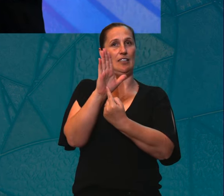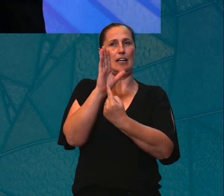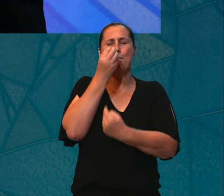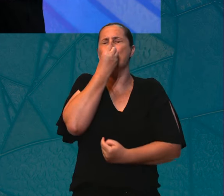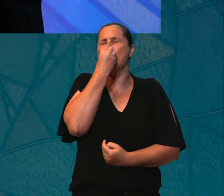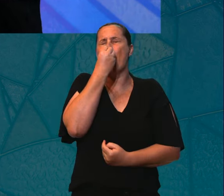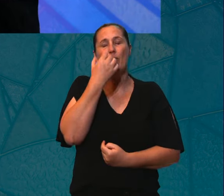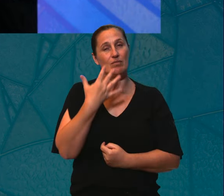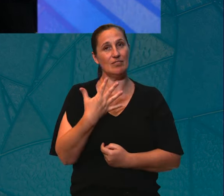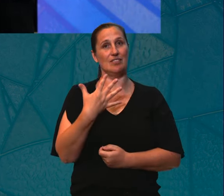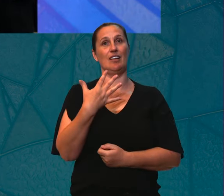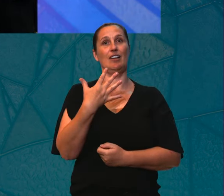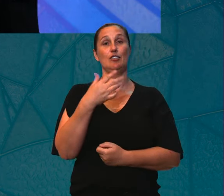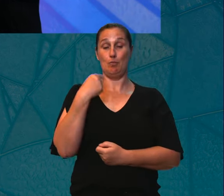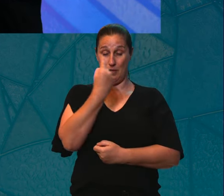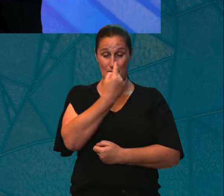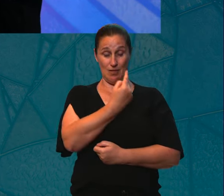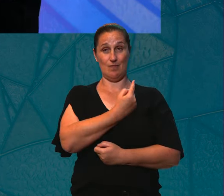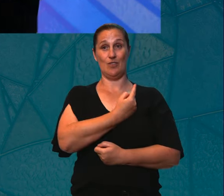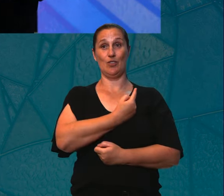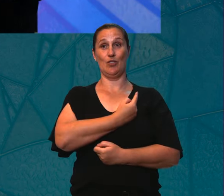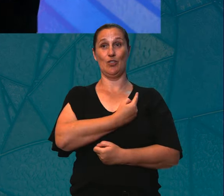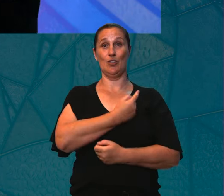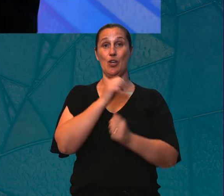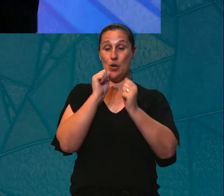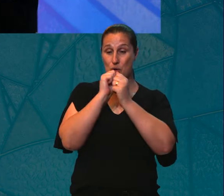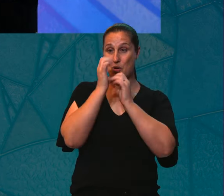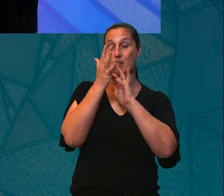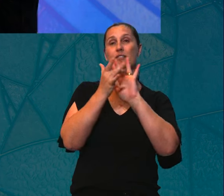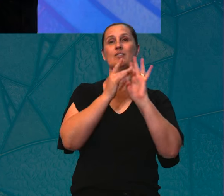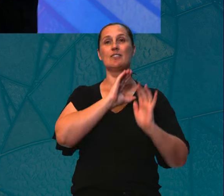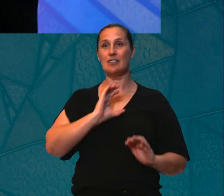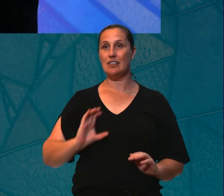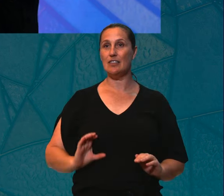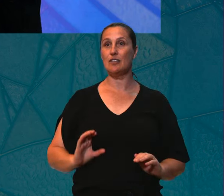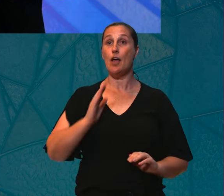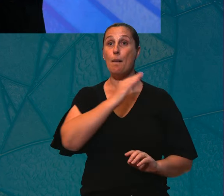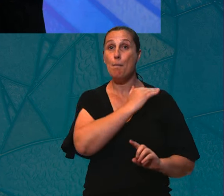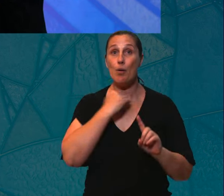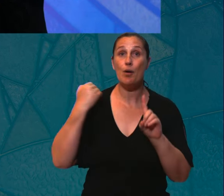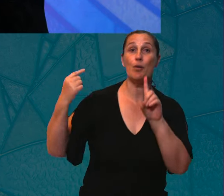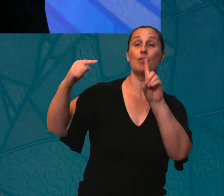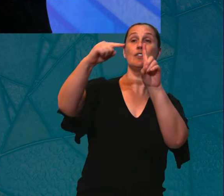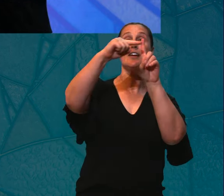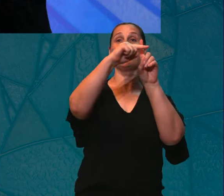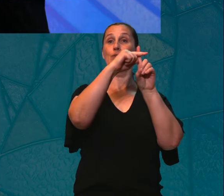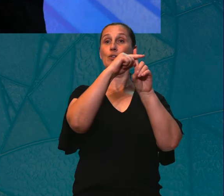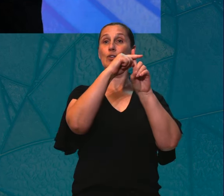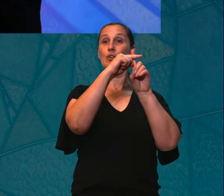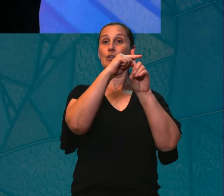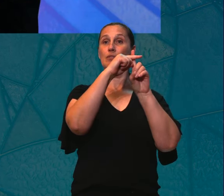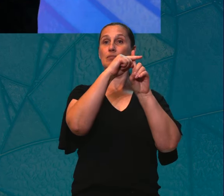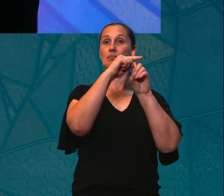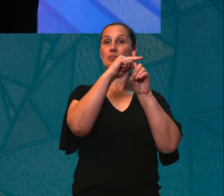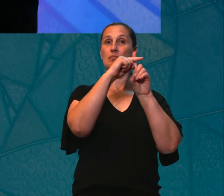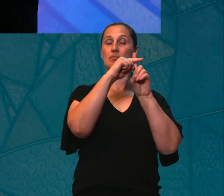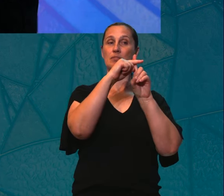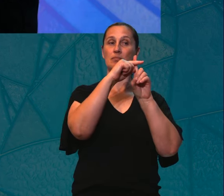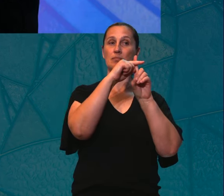bondade para conosco em Cristo Jesus que morreu na cruz por nós Versículo 8